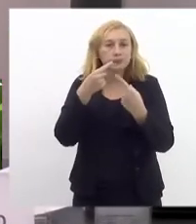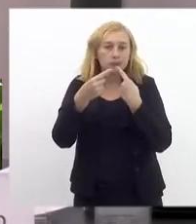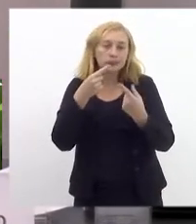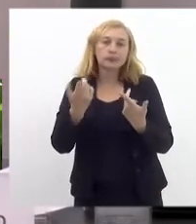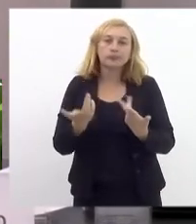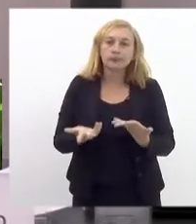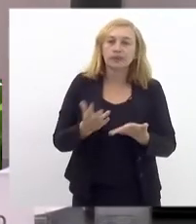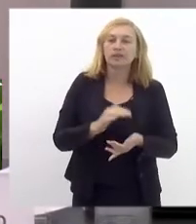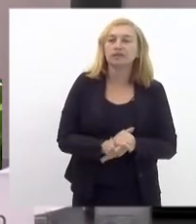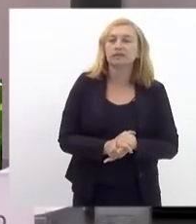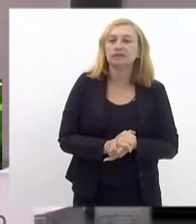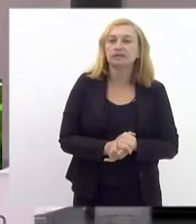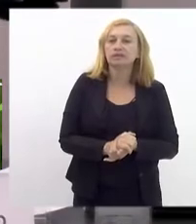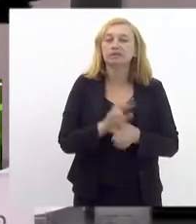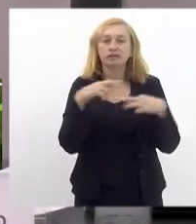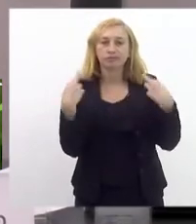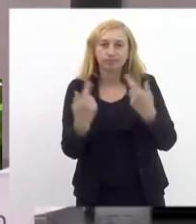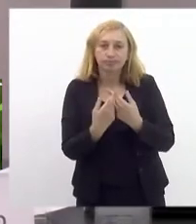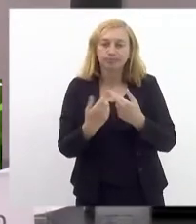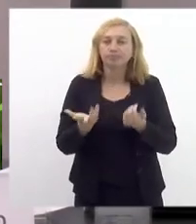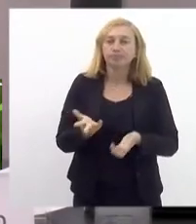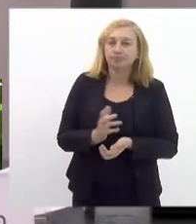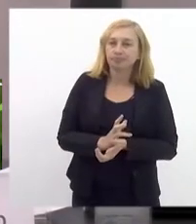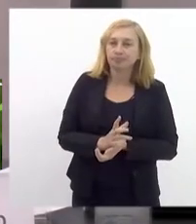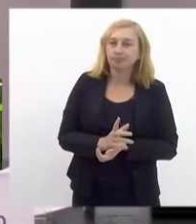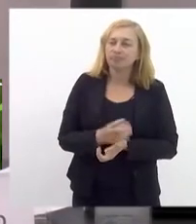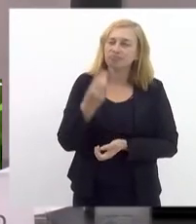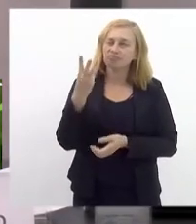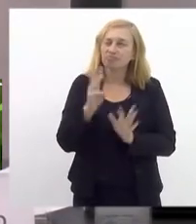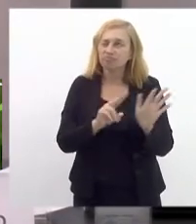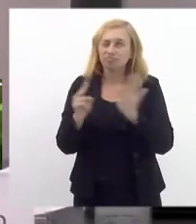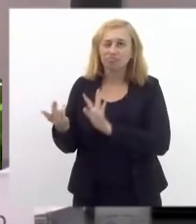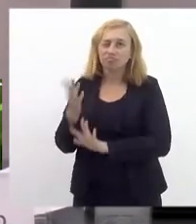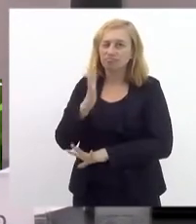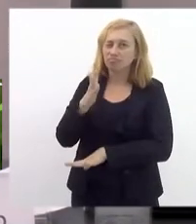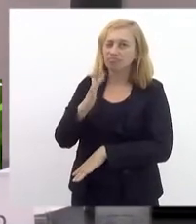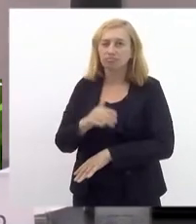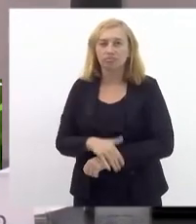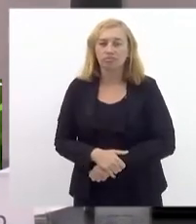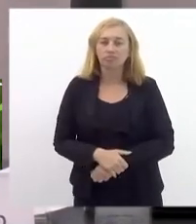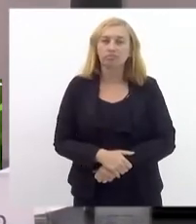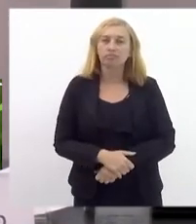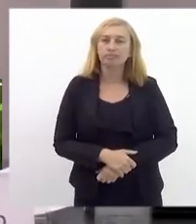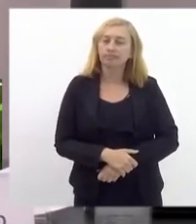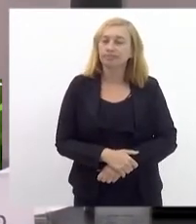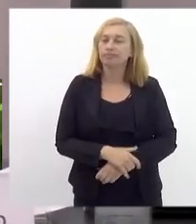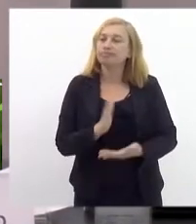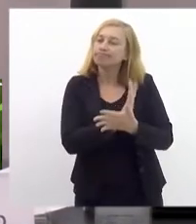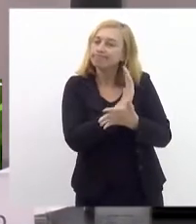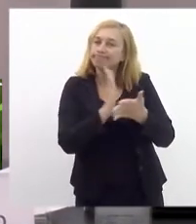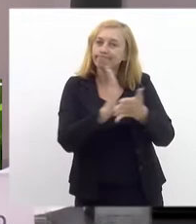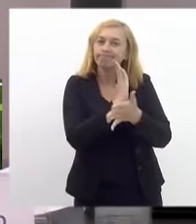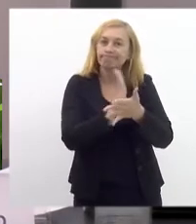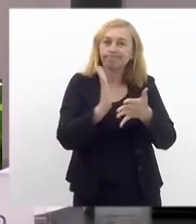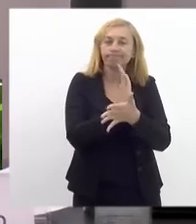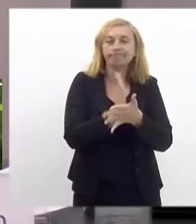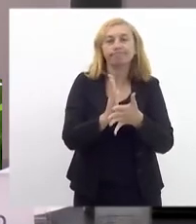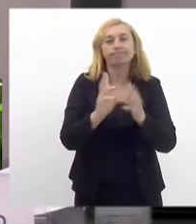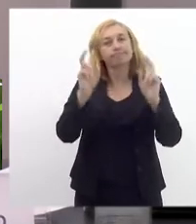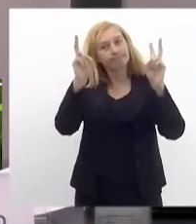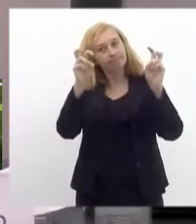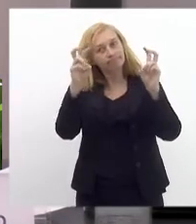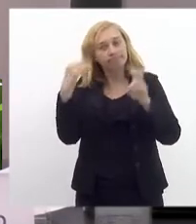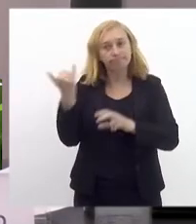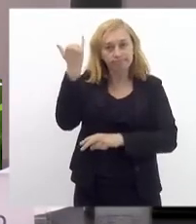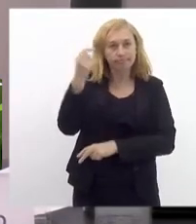função da reunião que fizemos há cerca de 3 semanas, aproximadamente, com algumas questões importantes, sabe,